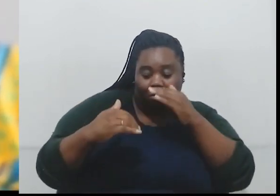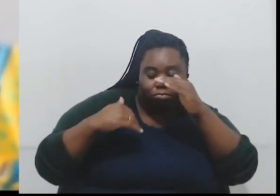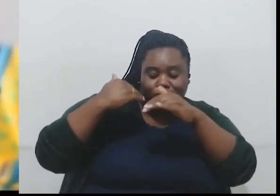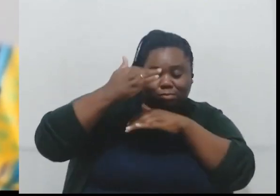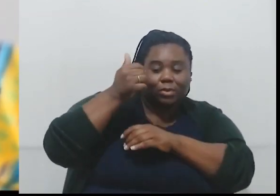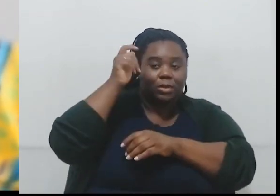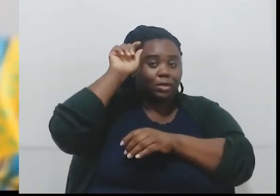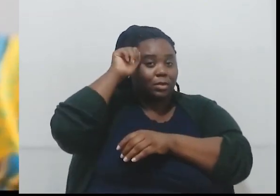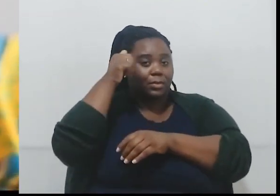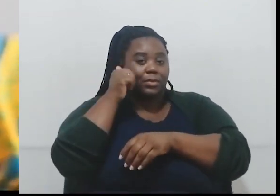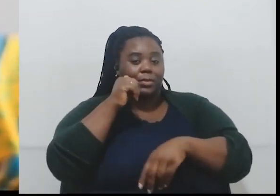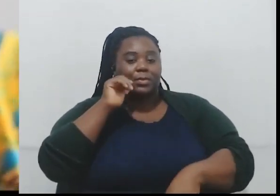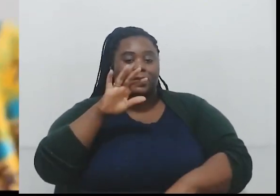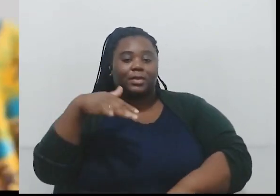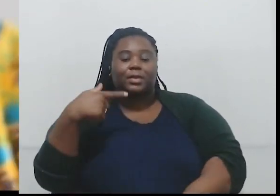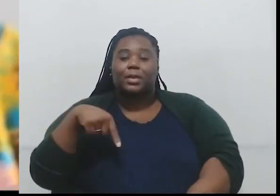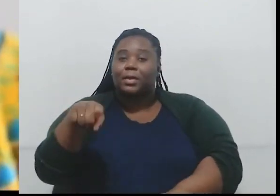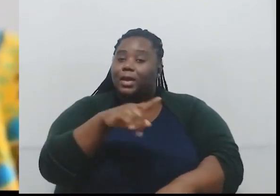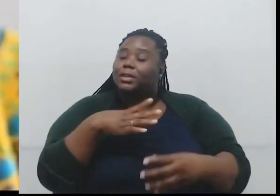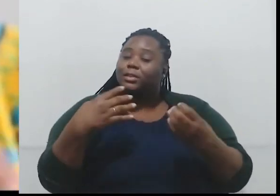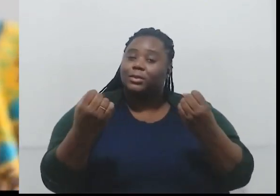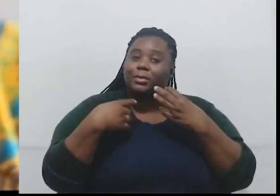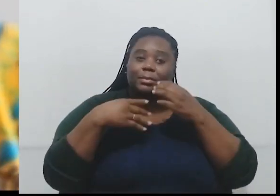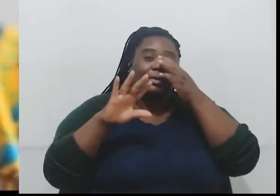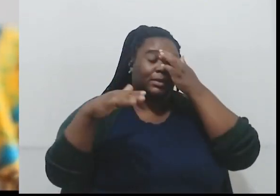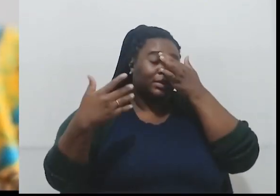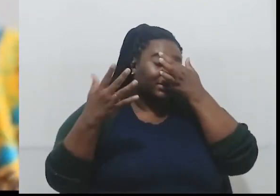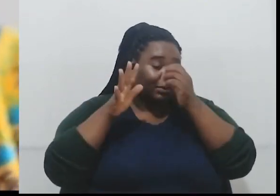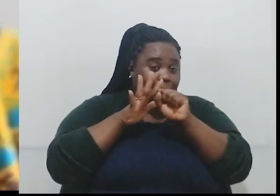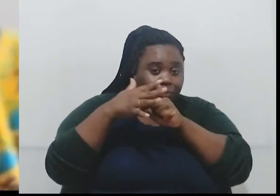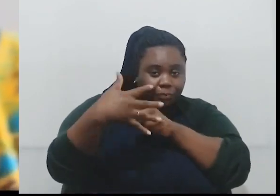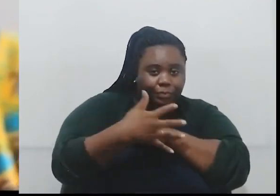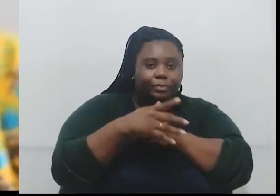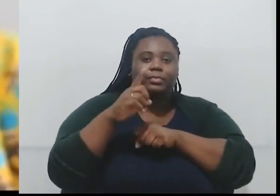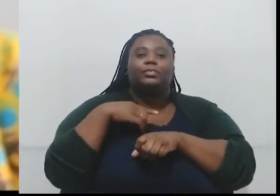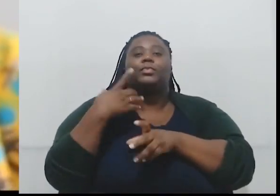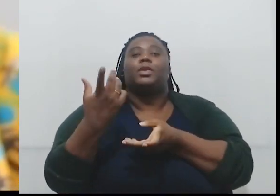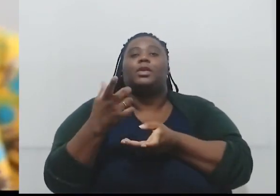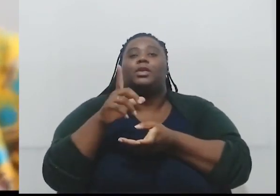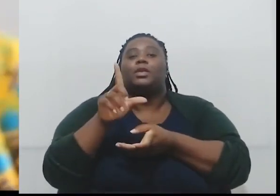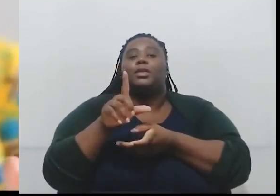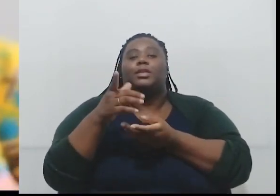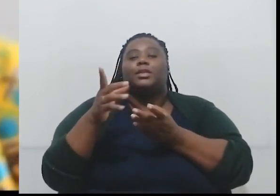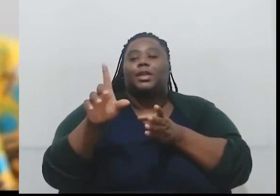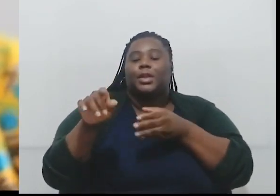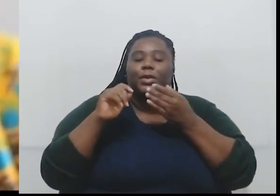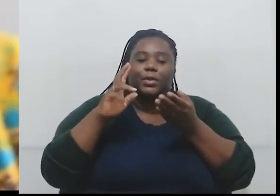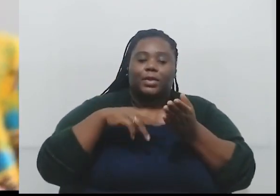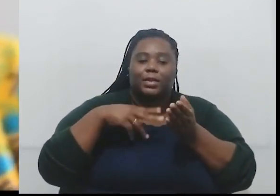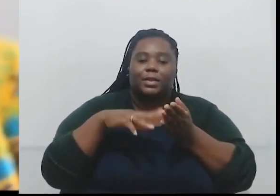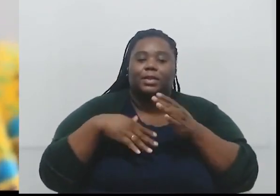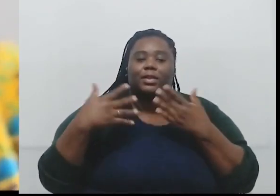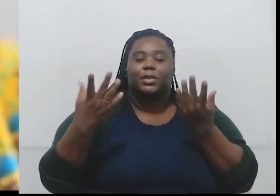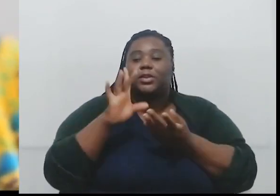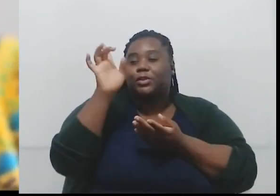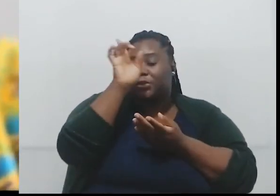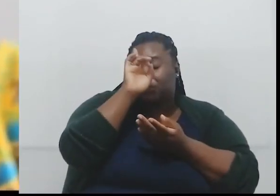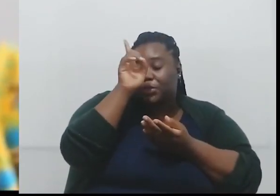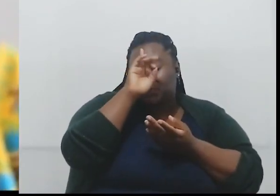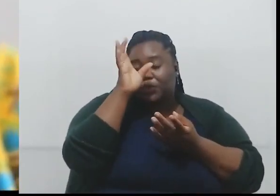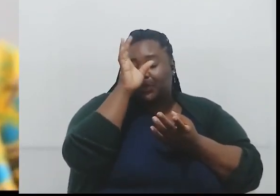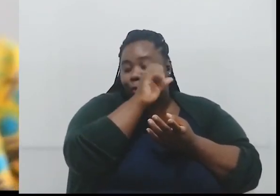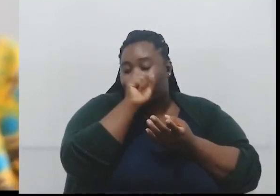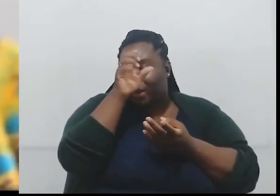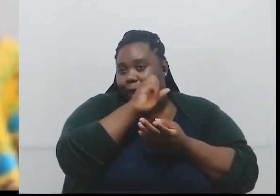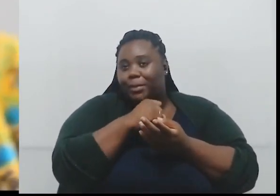ensinam muito. Nesse momento de isolamento, eu tenho tirado elas para conversar, é uma delícia. Cada dia eu aprendo uma coisa, então eu